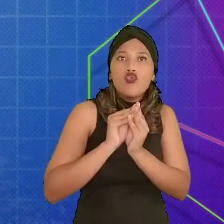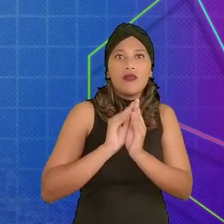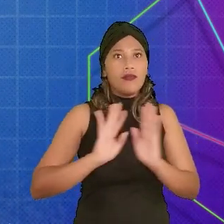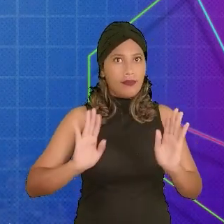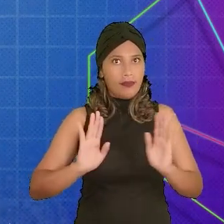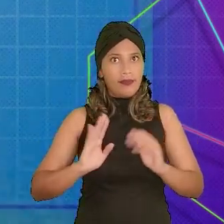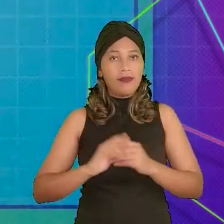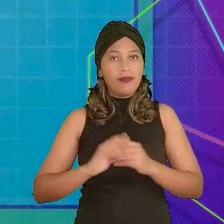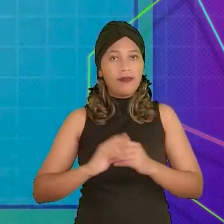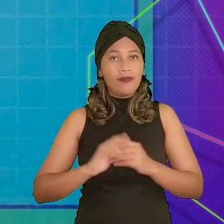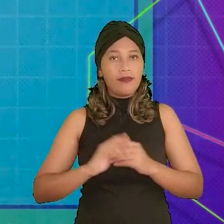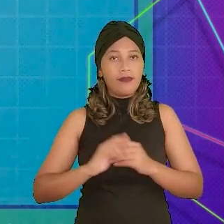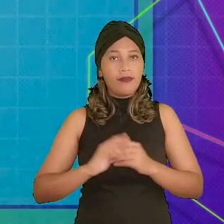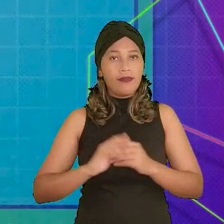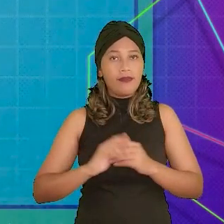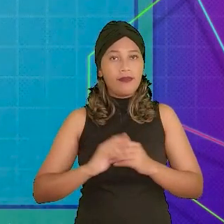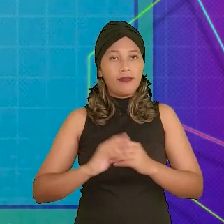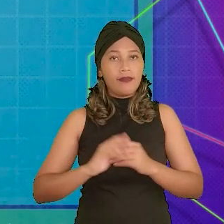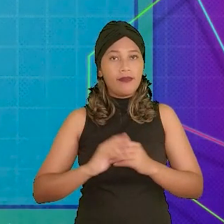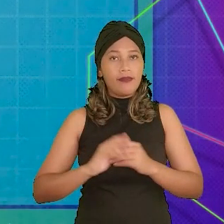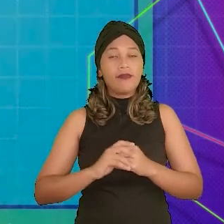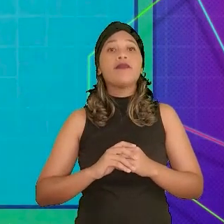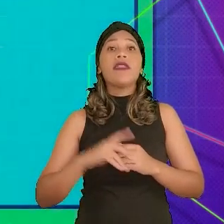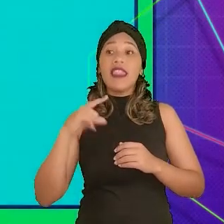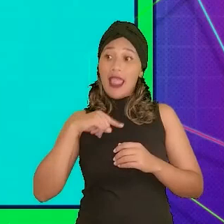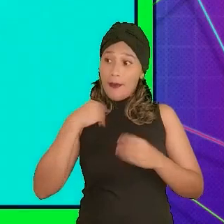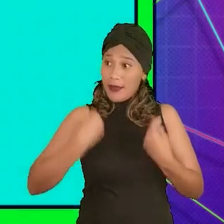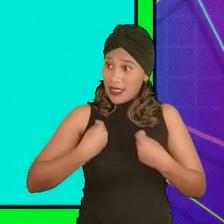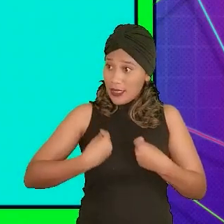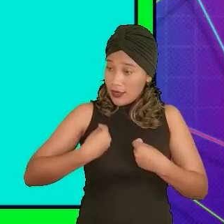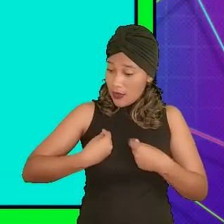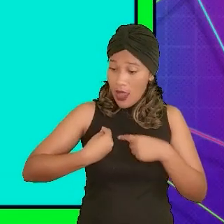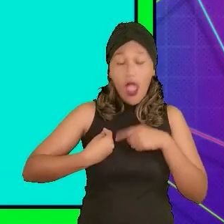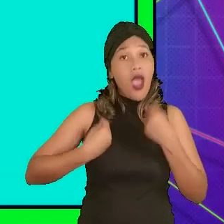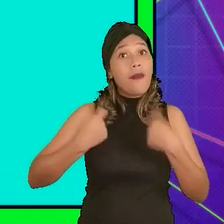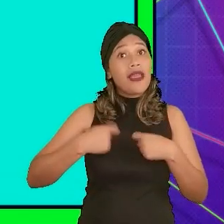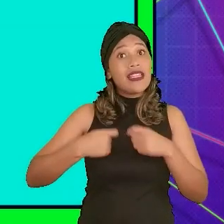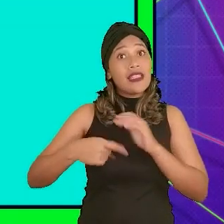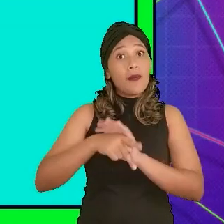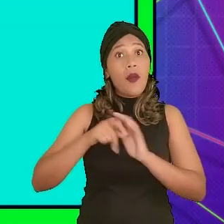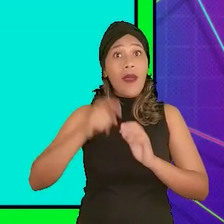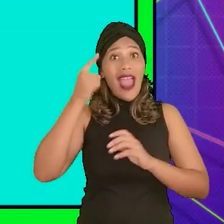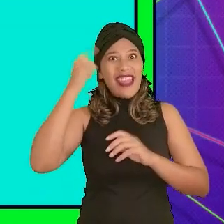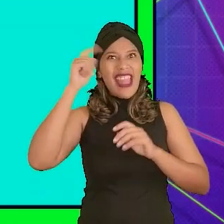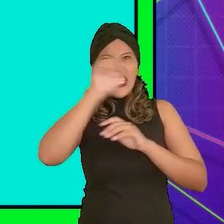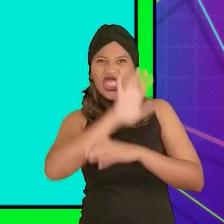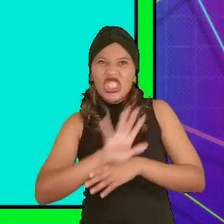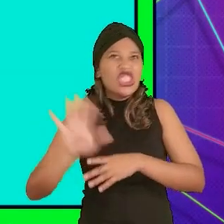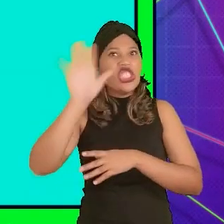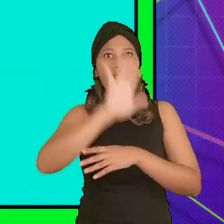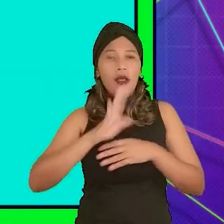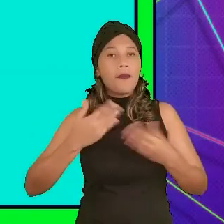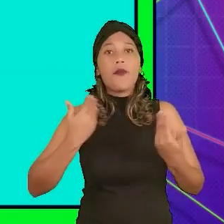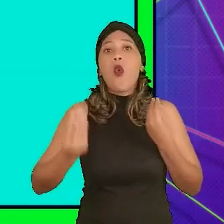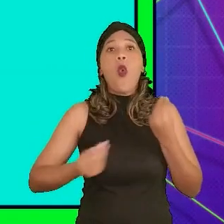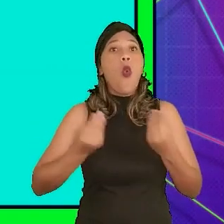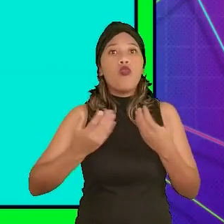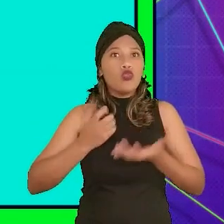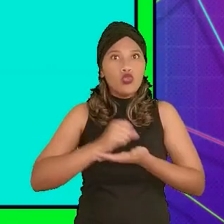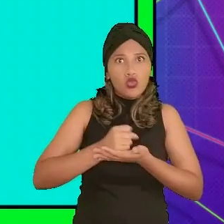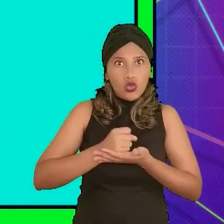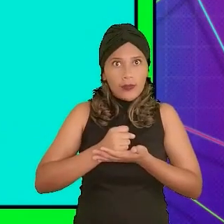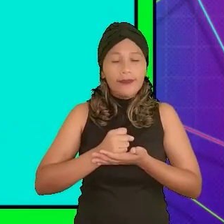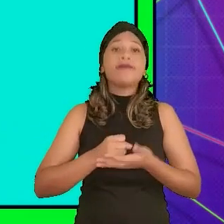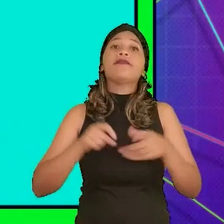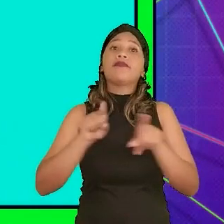interessante e curto. Quadro com itens citados pelo professor. Nele, precisa constar a ideia geral de como será o jogo, ter